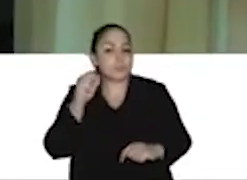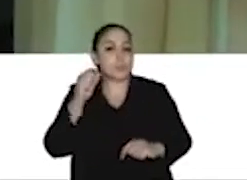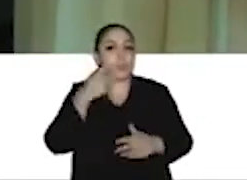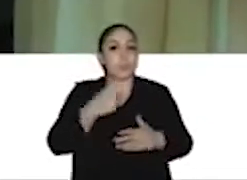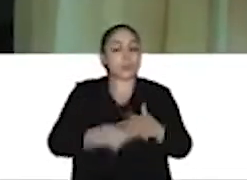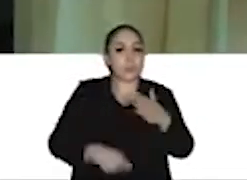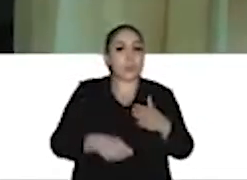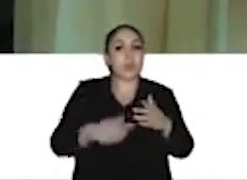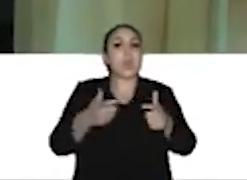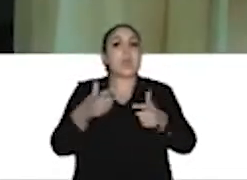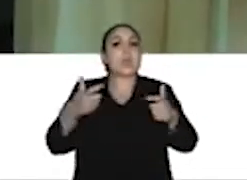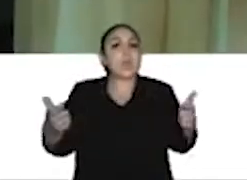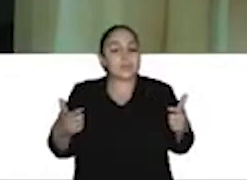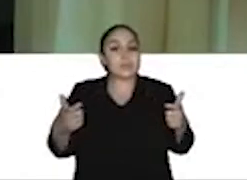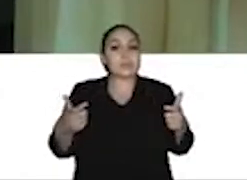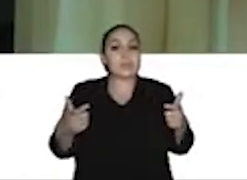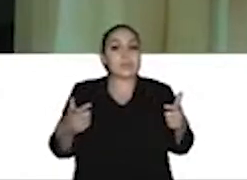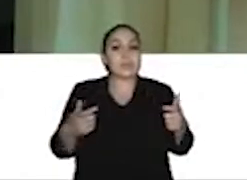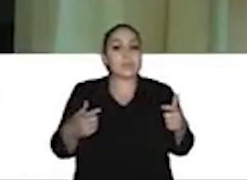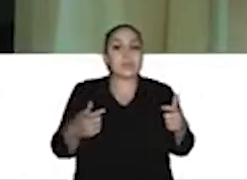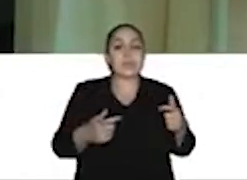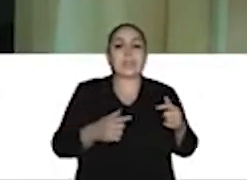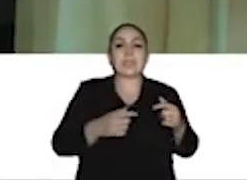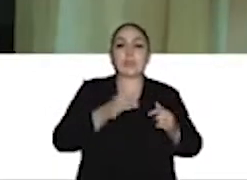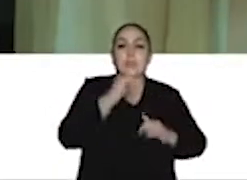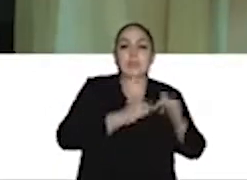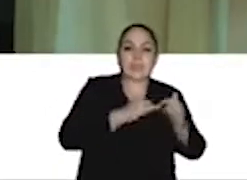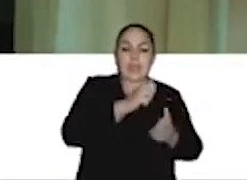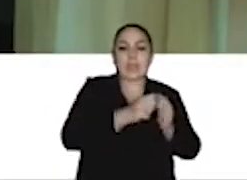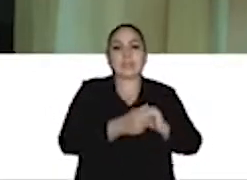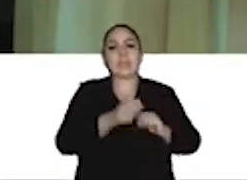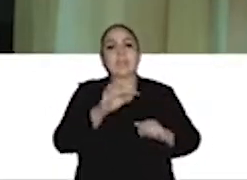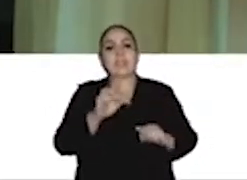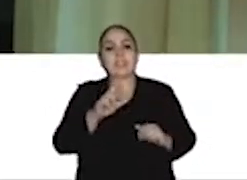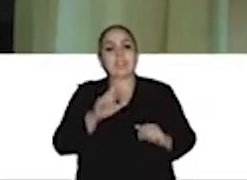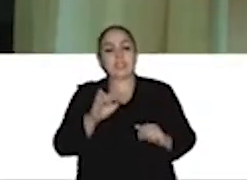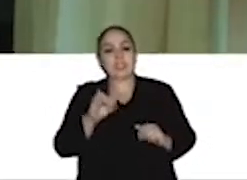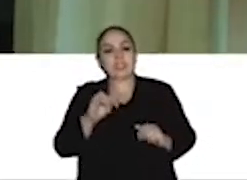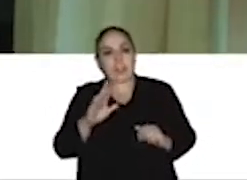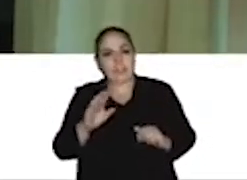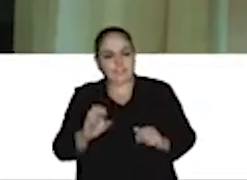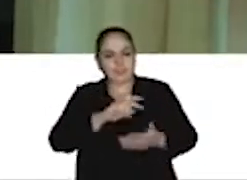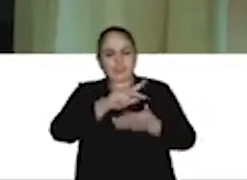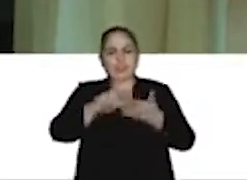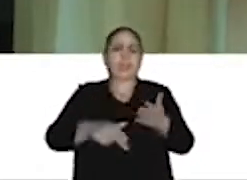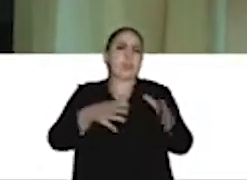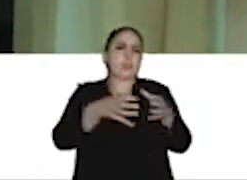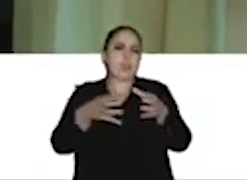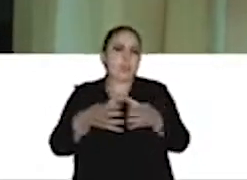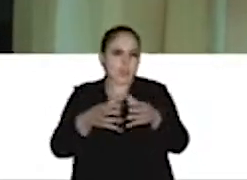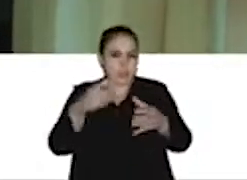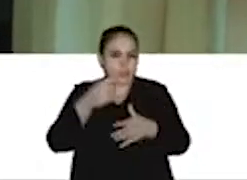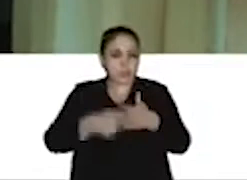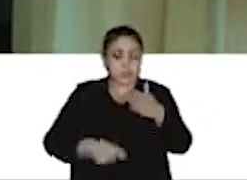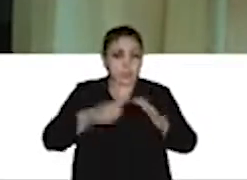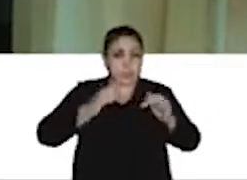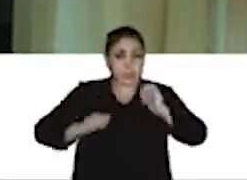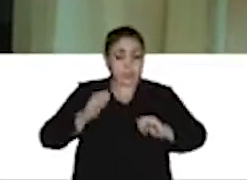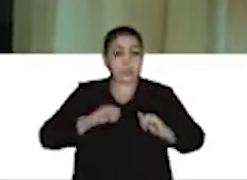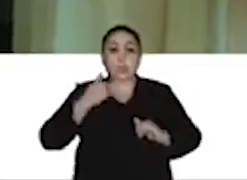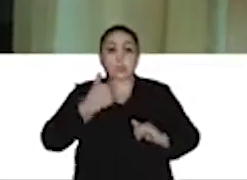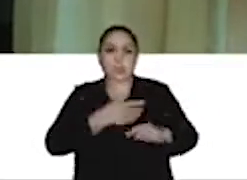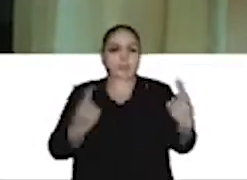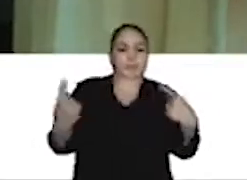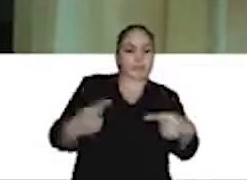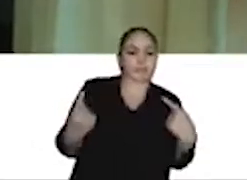aqui de Passo Fundo, de Indústria de Arte, Timbre de Galo, Companhia da Cidade, Teatro Depois da Chuva, todos esses grupos disputamos a dedo,